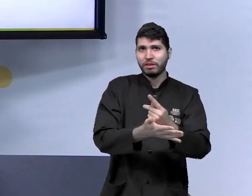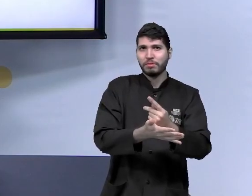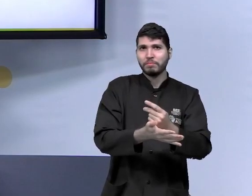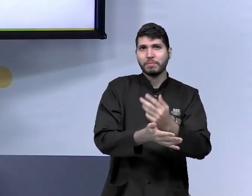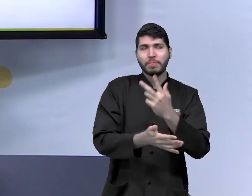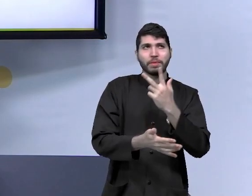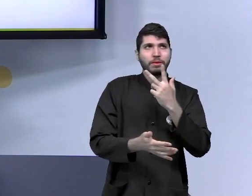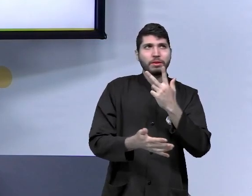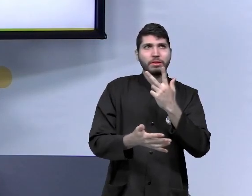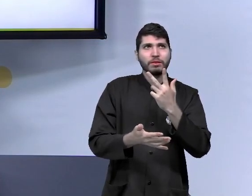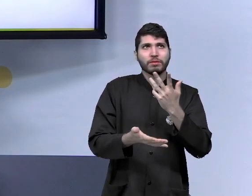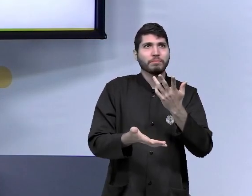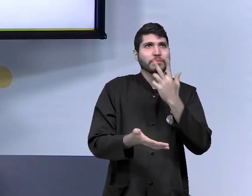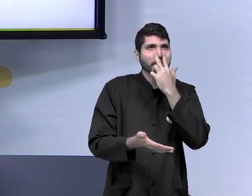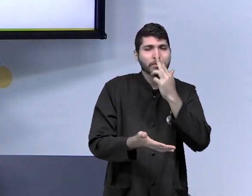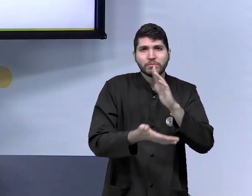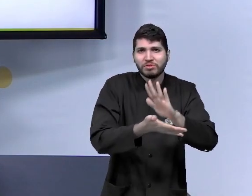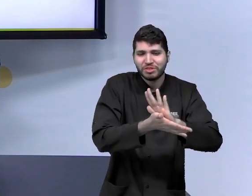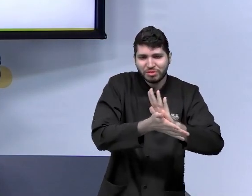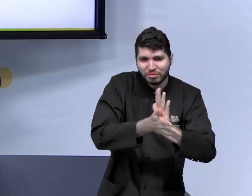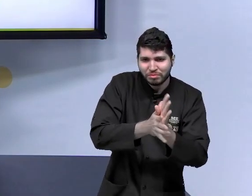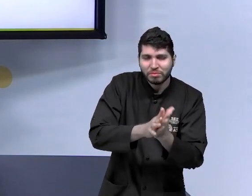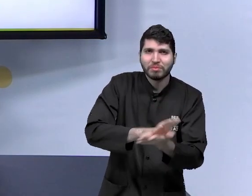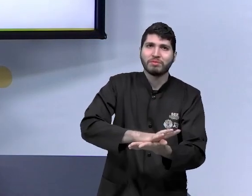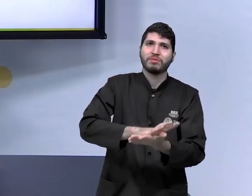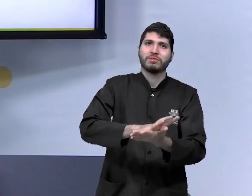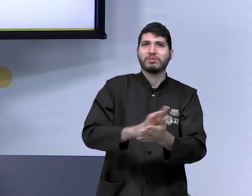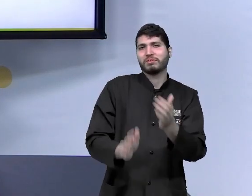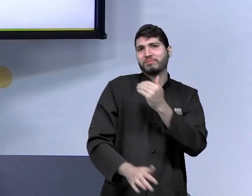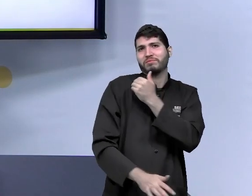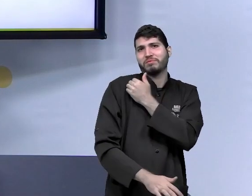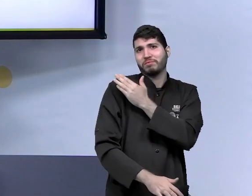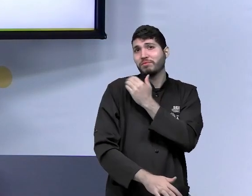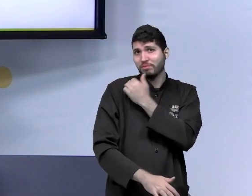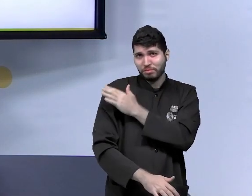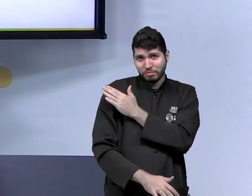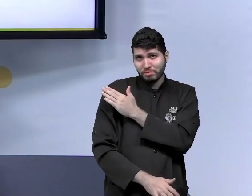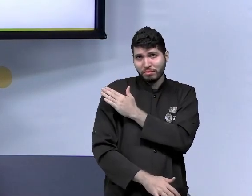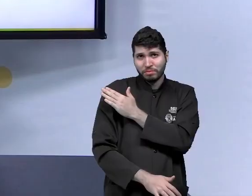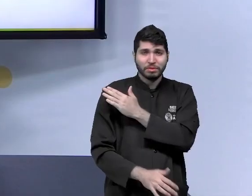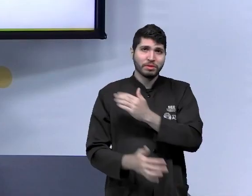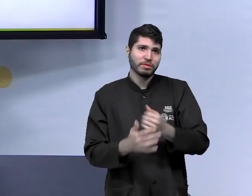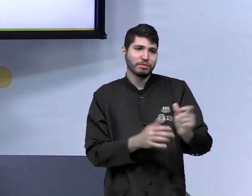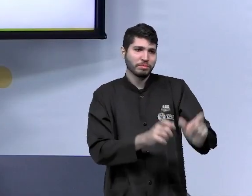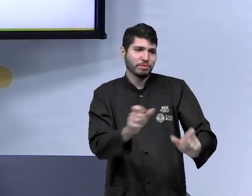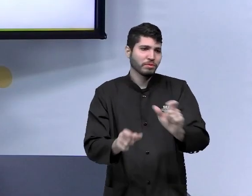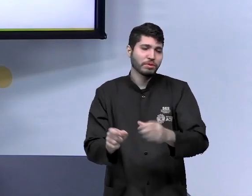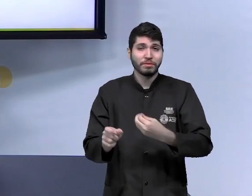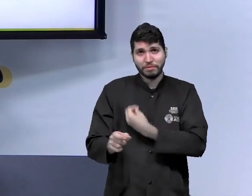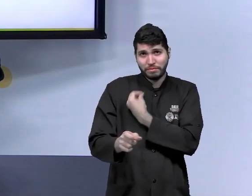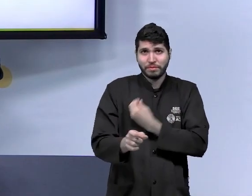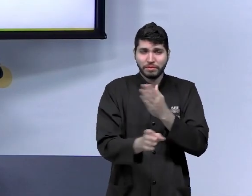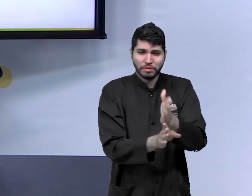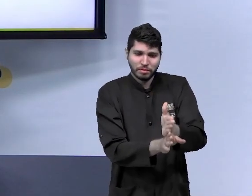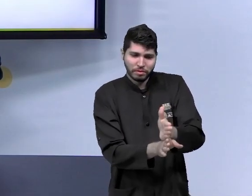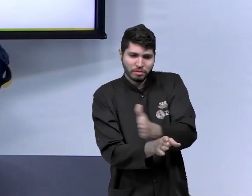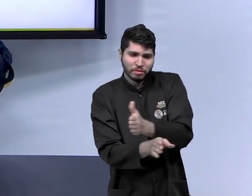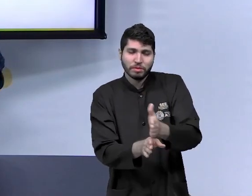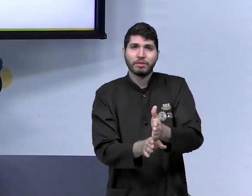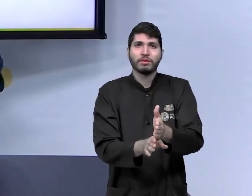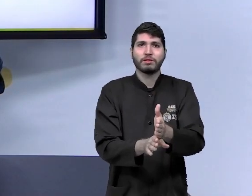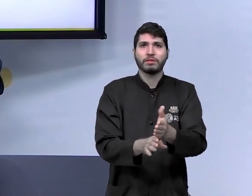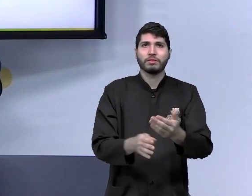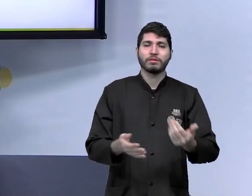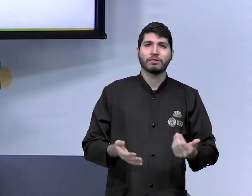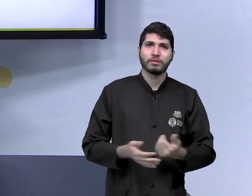praticamente acabando e nós estamos sendo preconceituosos com esse fenômeno, com essas pessoas que vivem na região de fronteira, fazendo